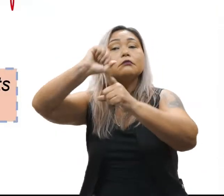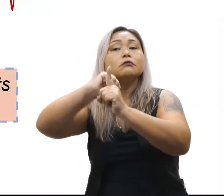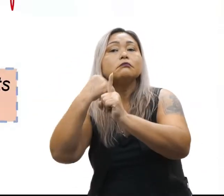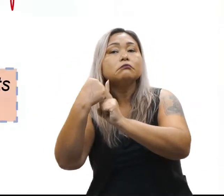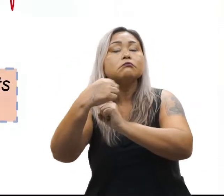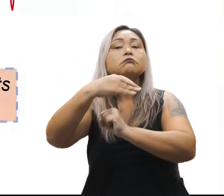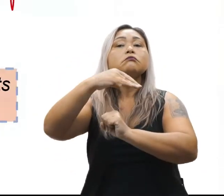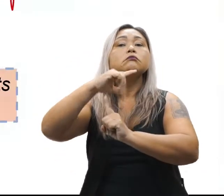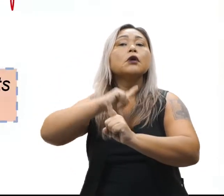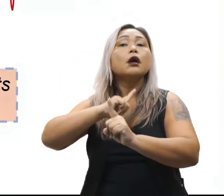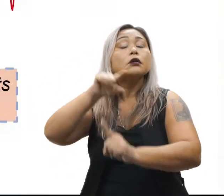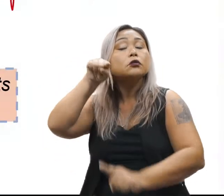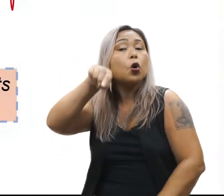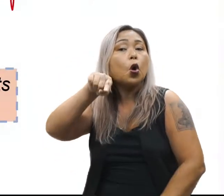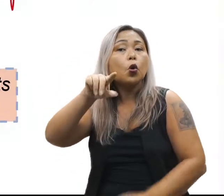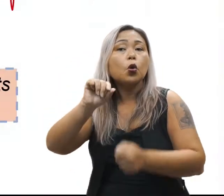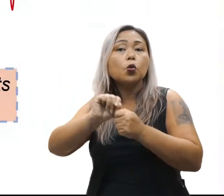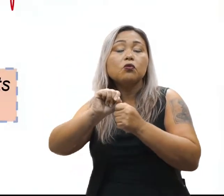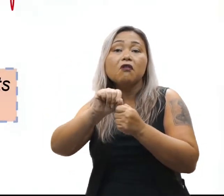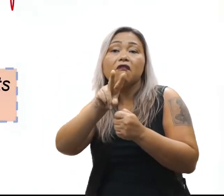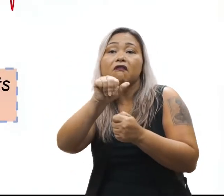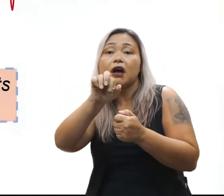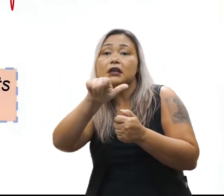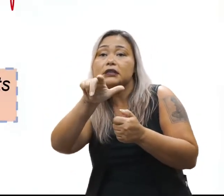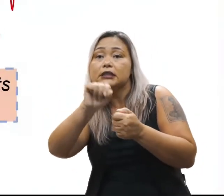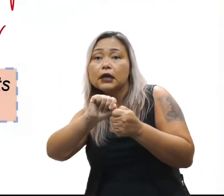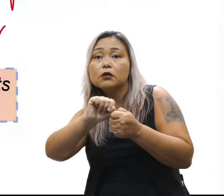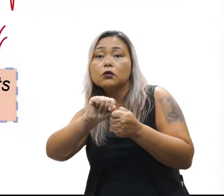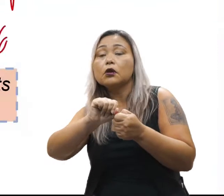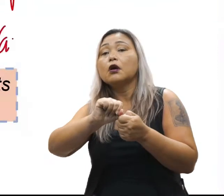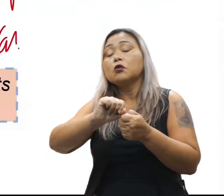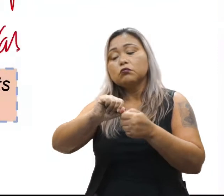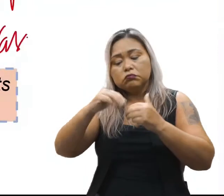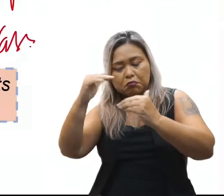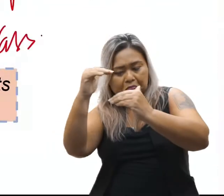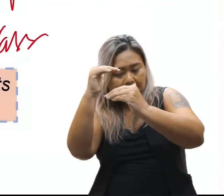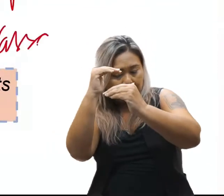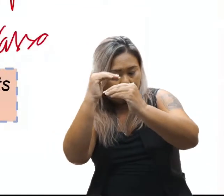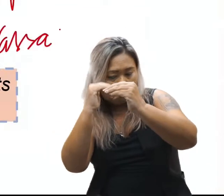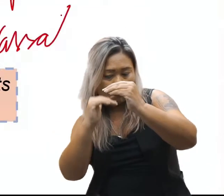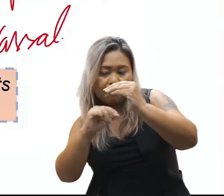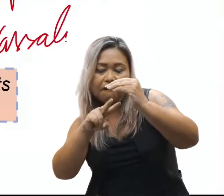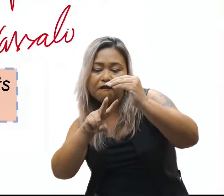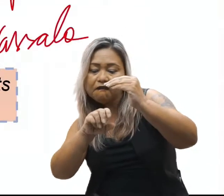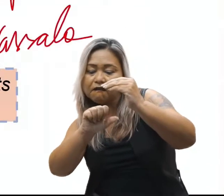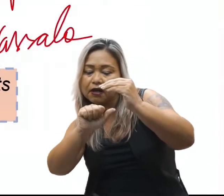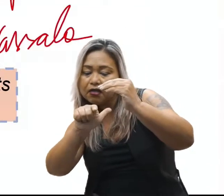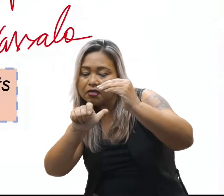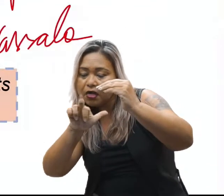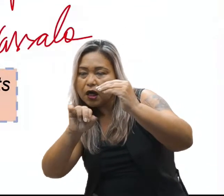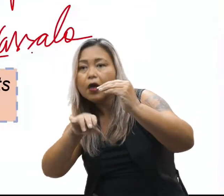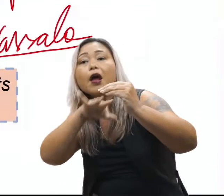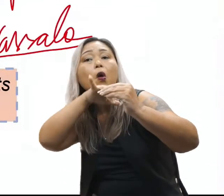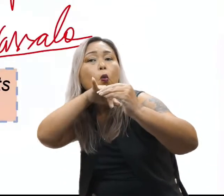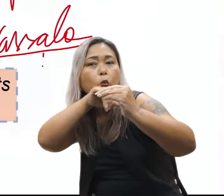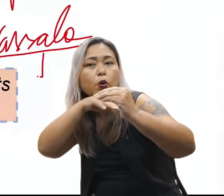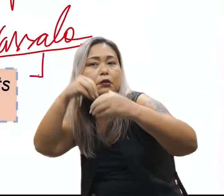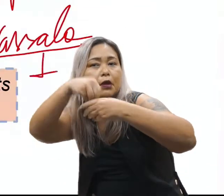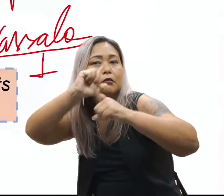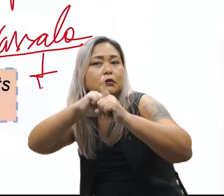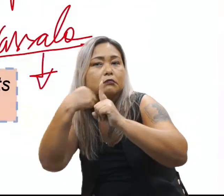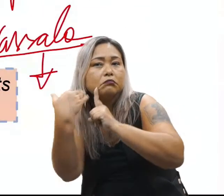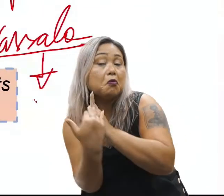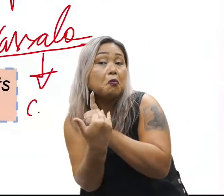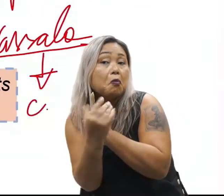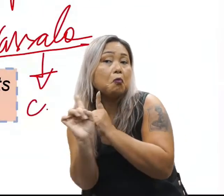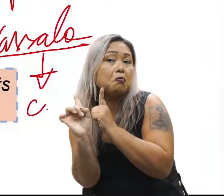assim, se você fosse um vassalo, você tinha uma posição, né, ruim na sociedade. Então, você quase que não